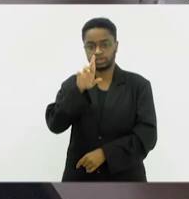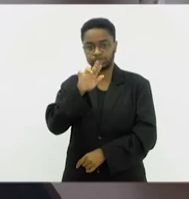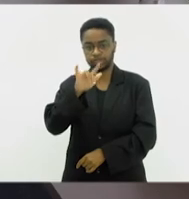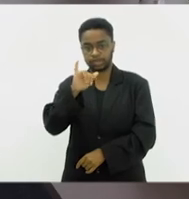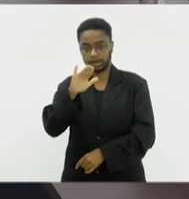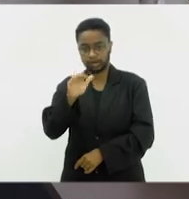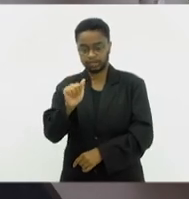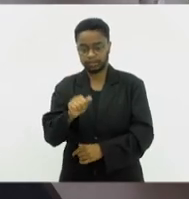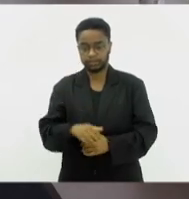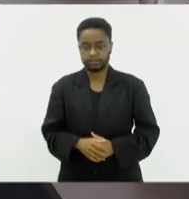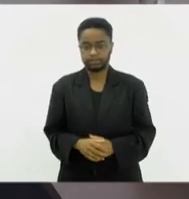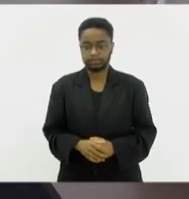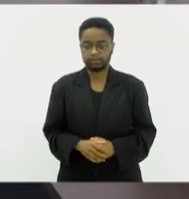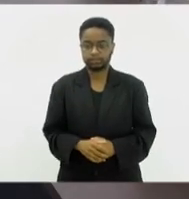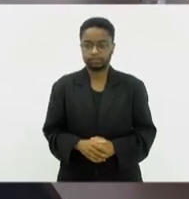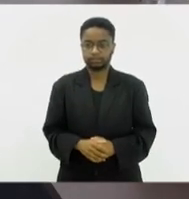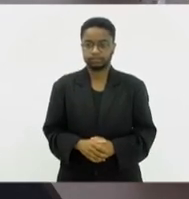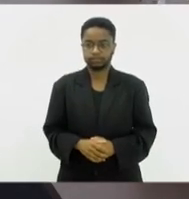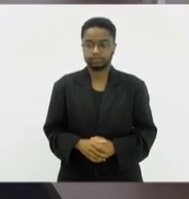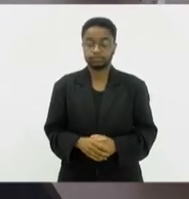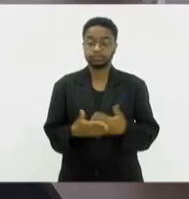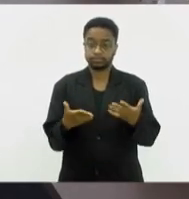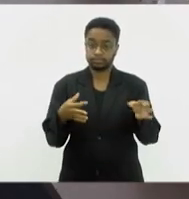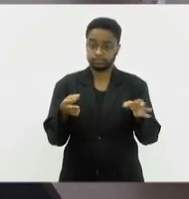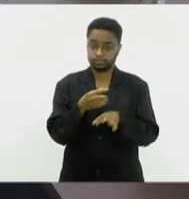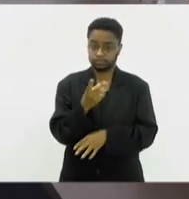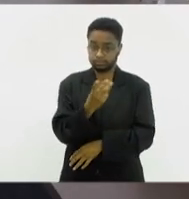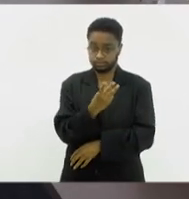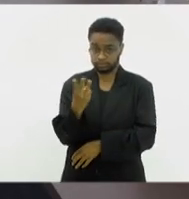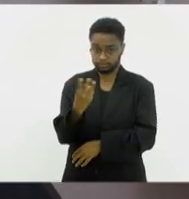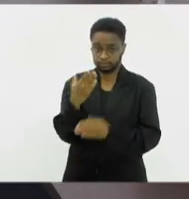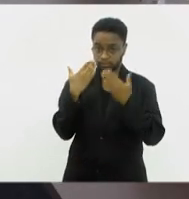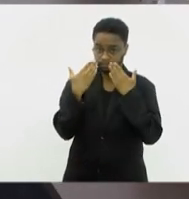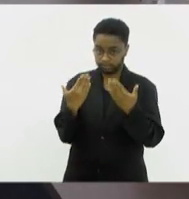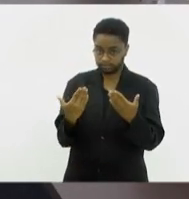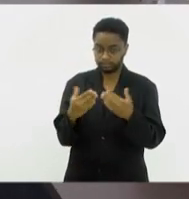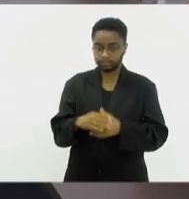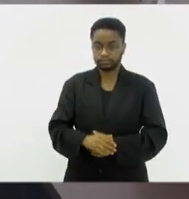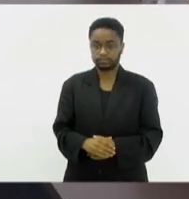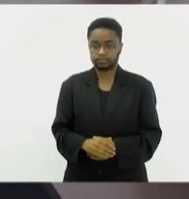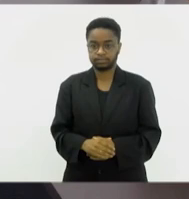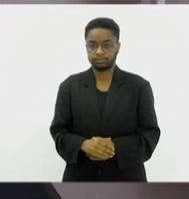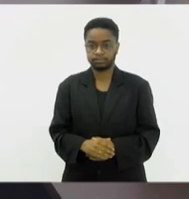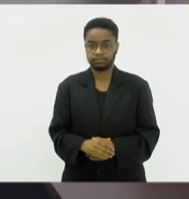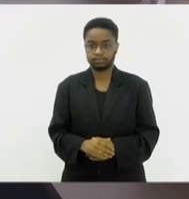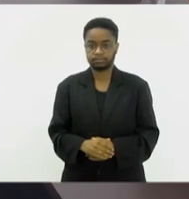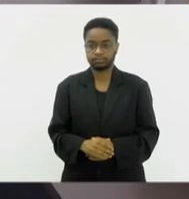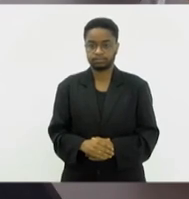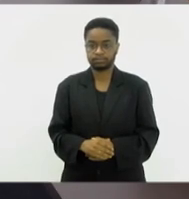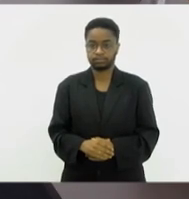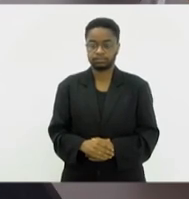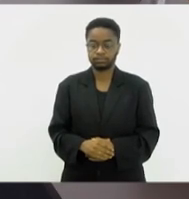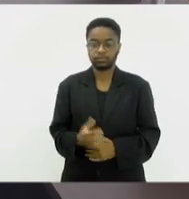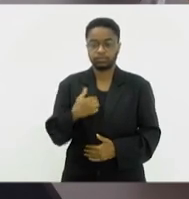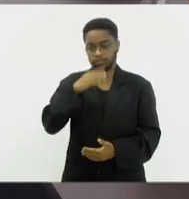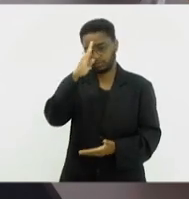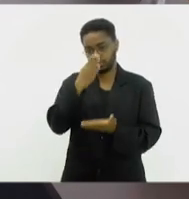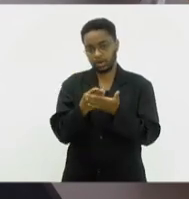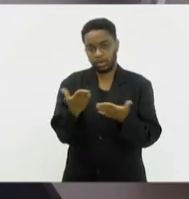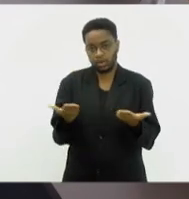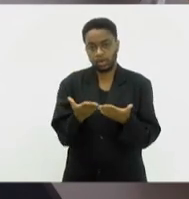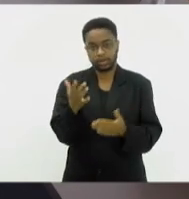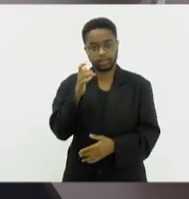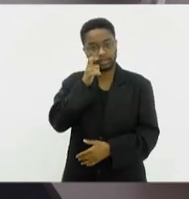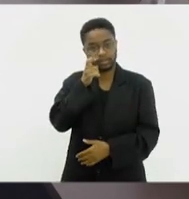Perfeito. Bem, uma vez feitas as apresentações, acho interessante a gente começar